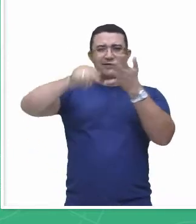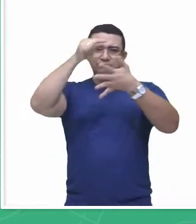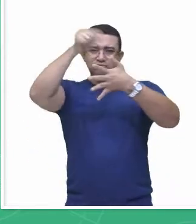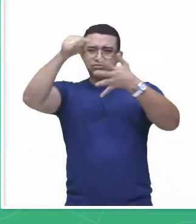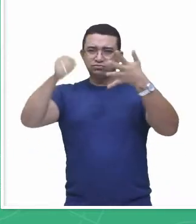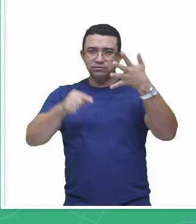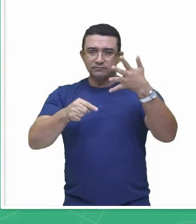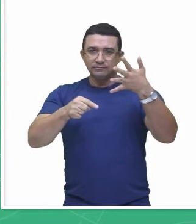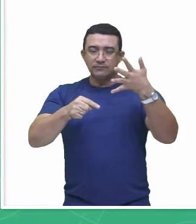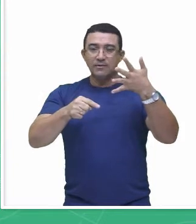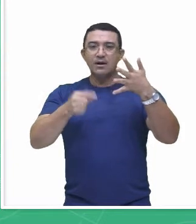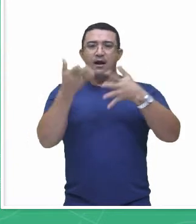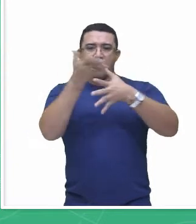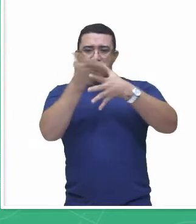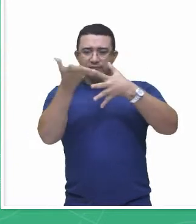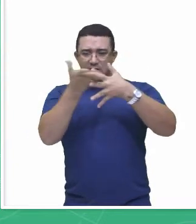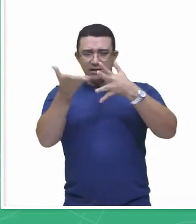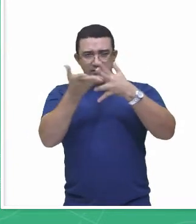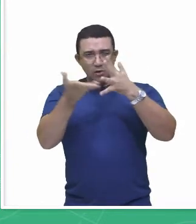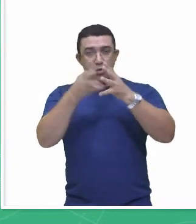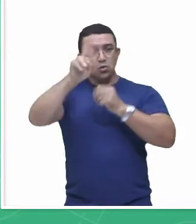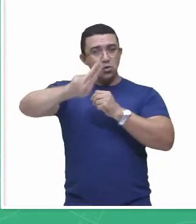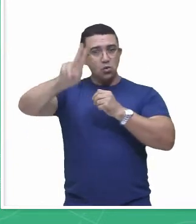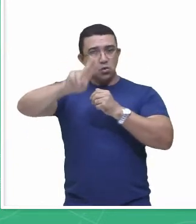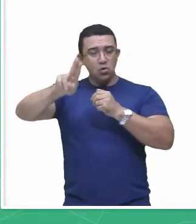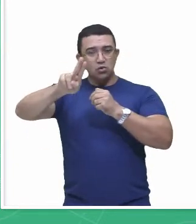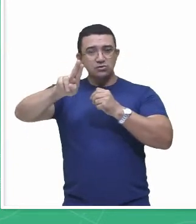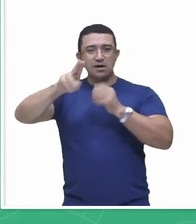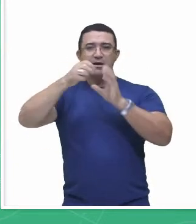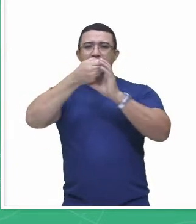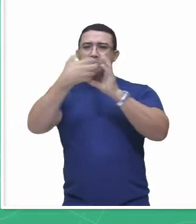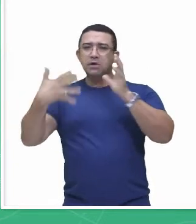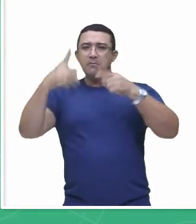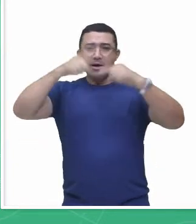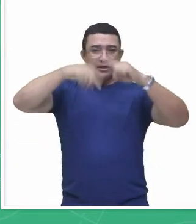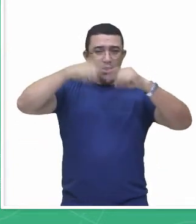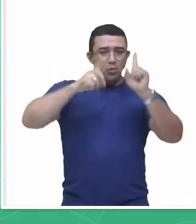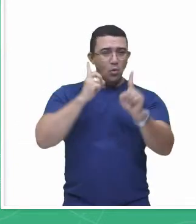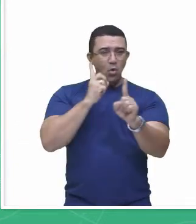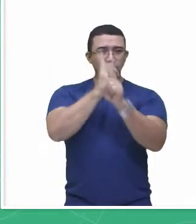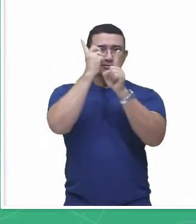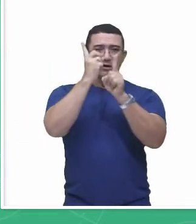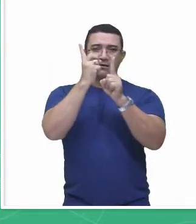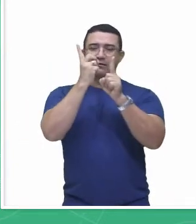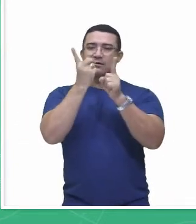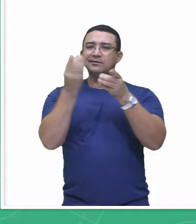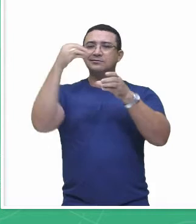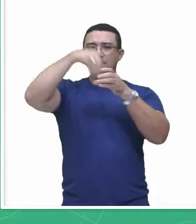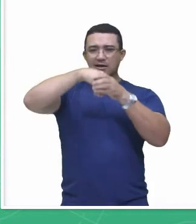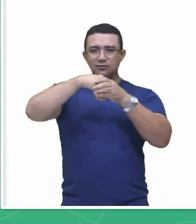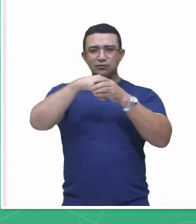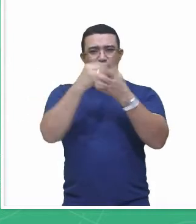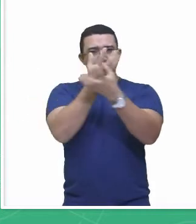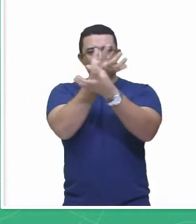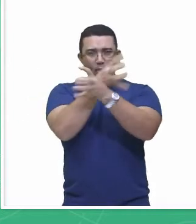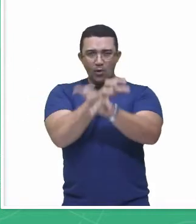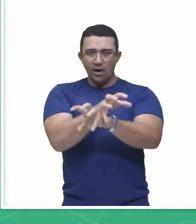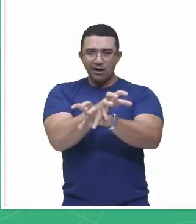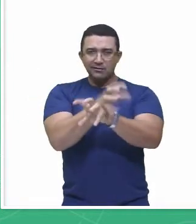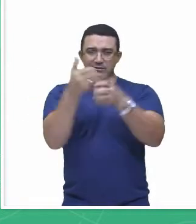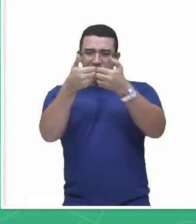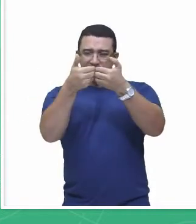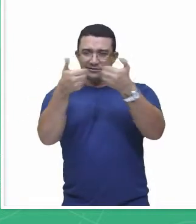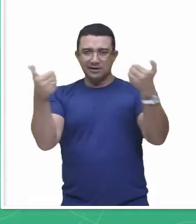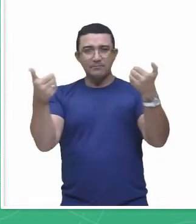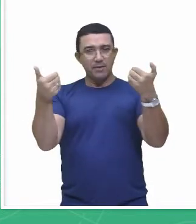dessas classificações utiliza como critério o material encontrado entre as peças ósseas e separa